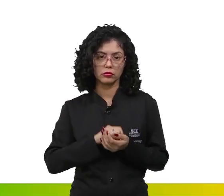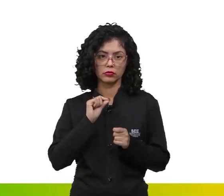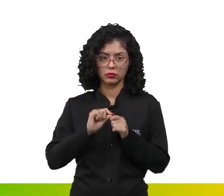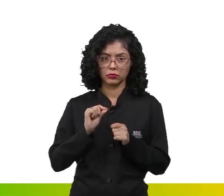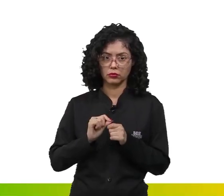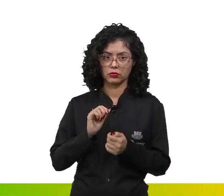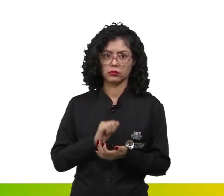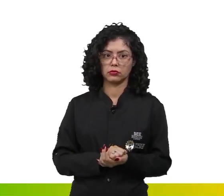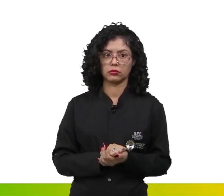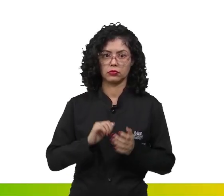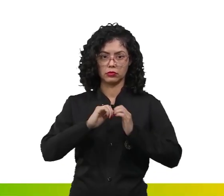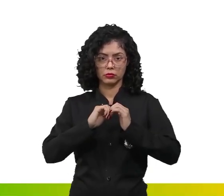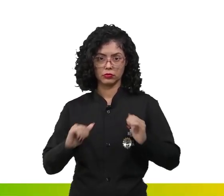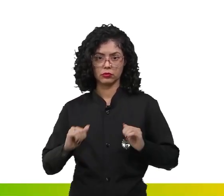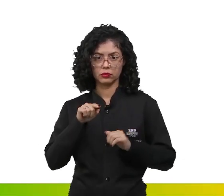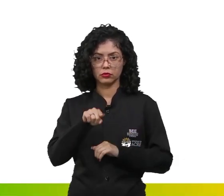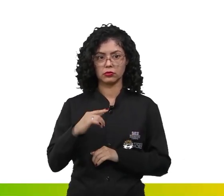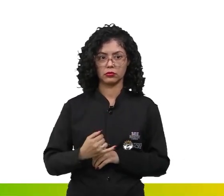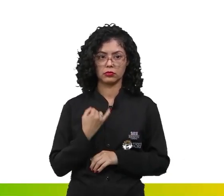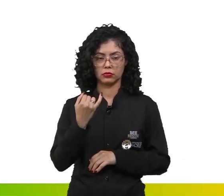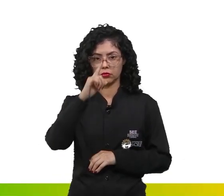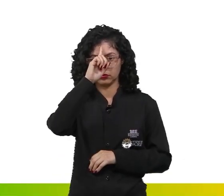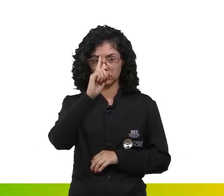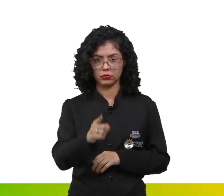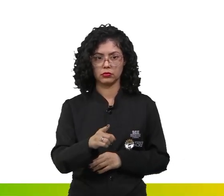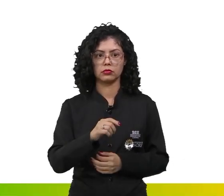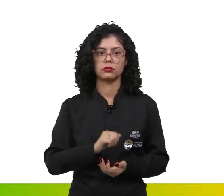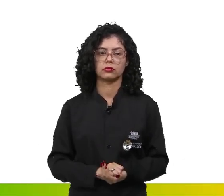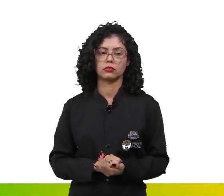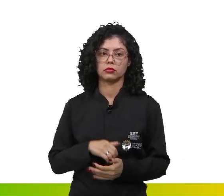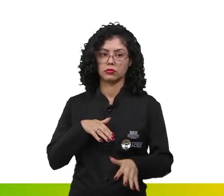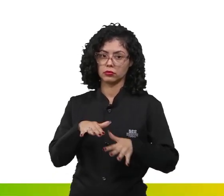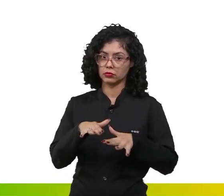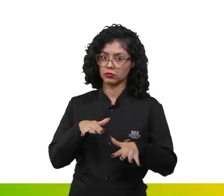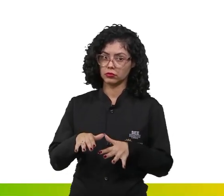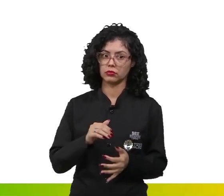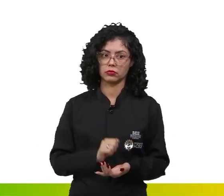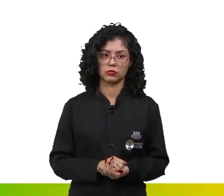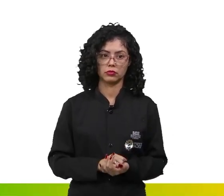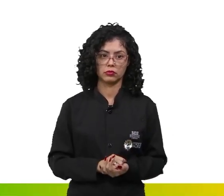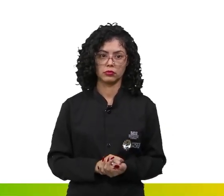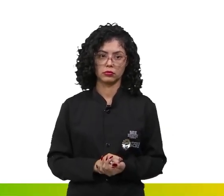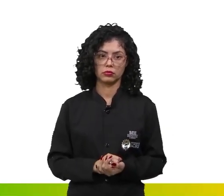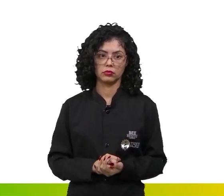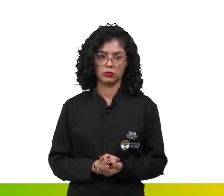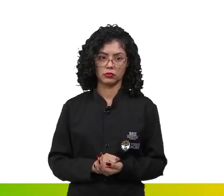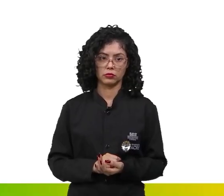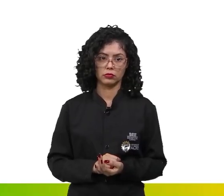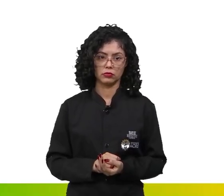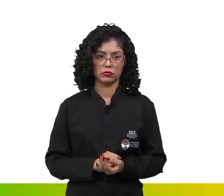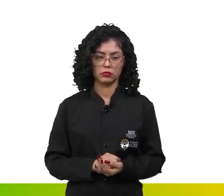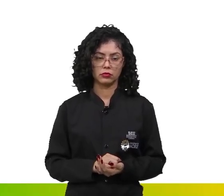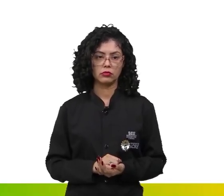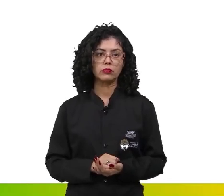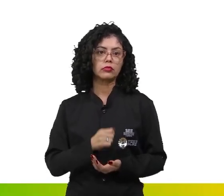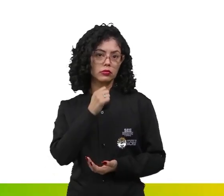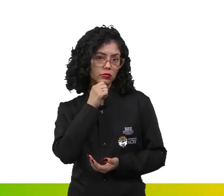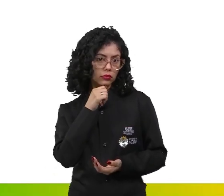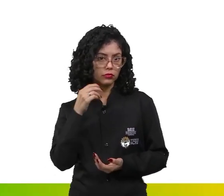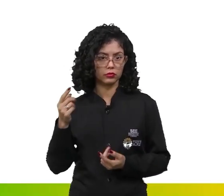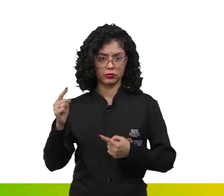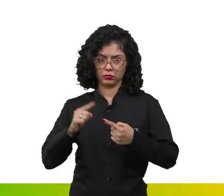foram realizadas contra o Apartheid, sendo o principal líder desse movimento Mahatma